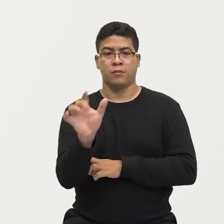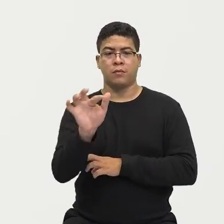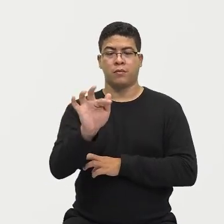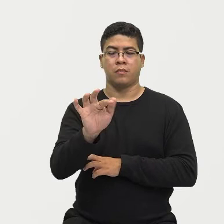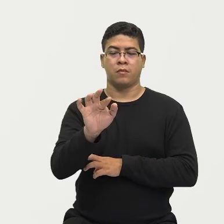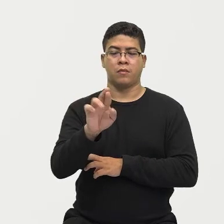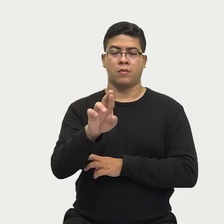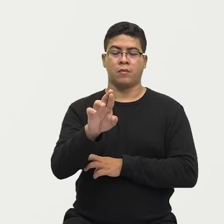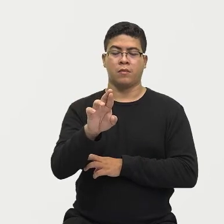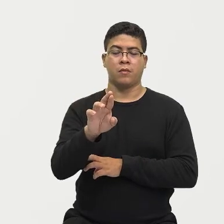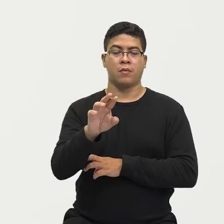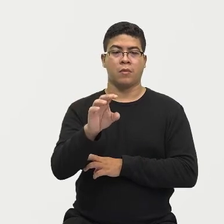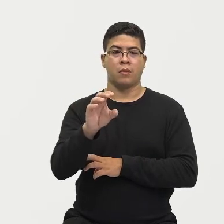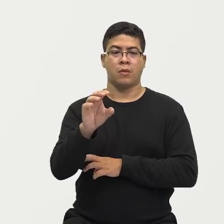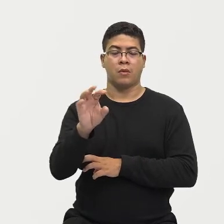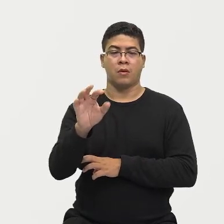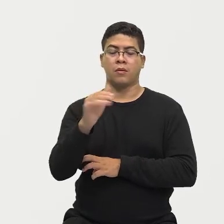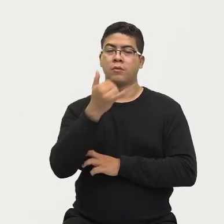forte, em outro sentido.